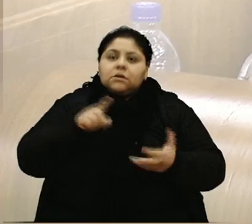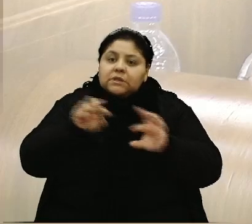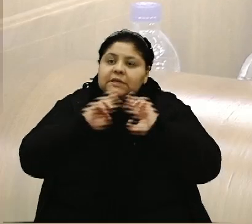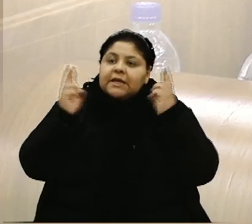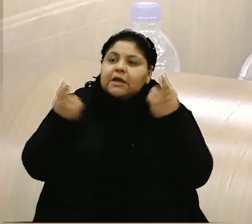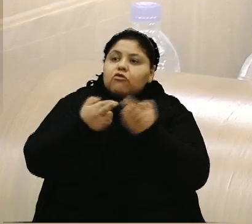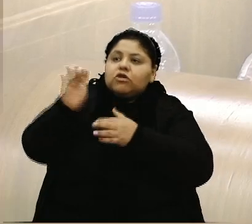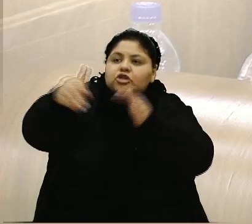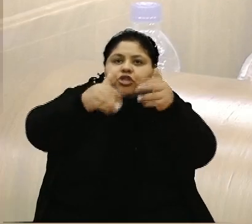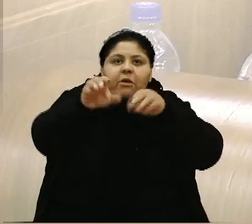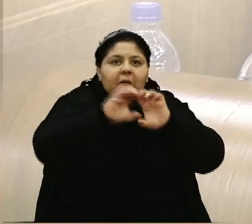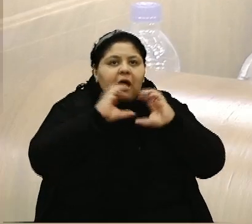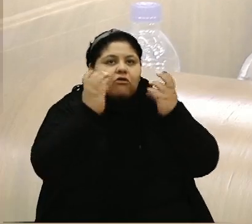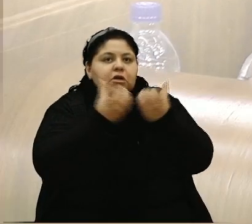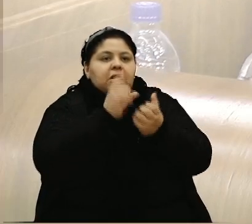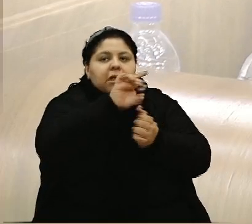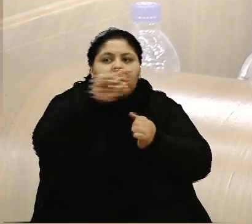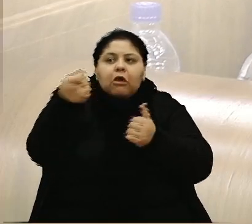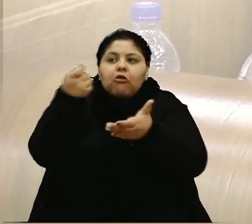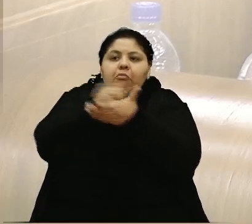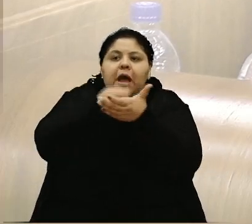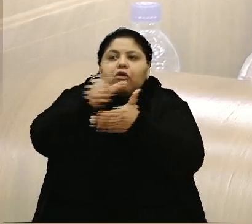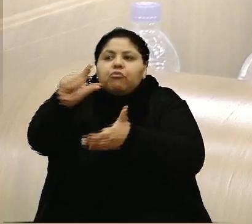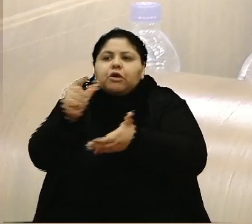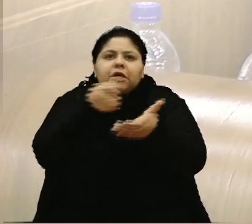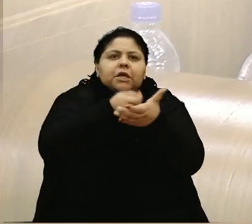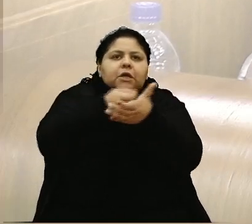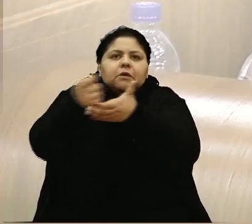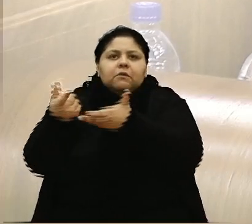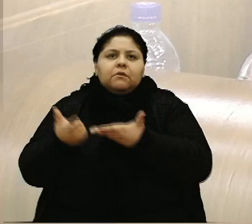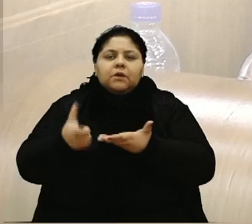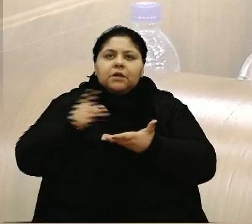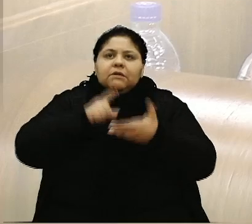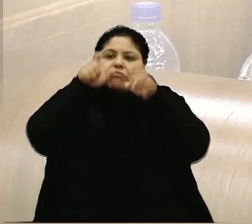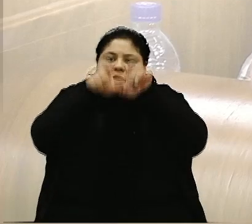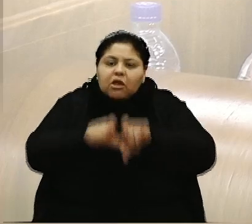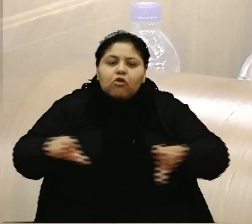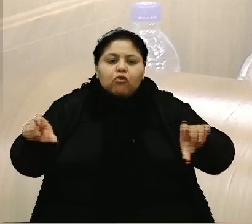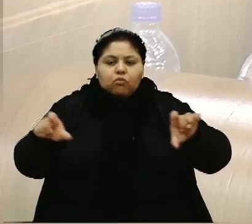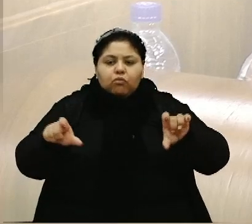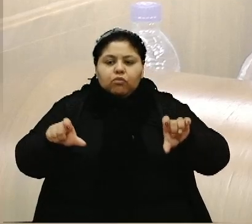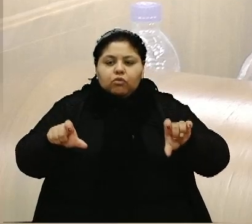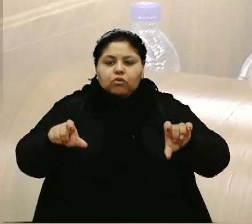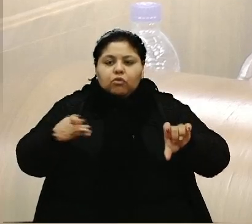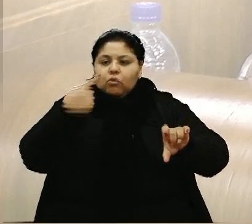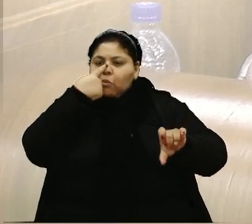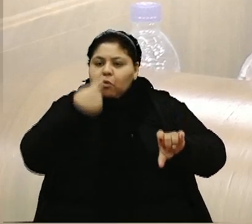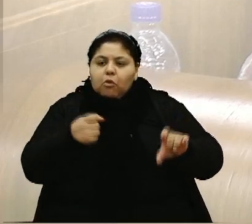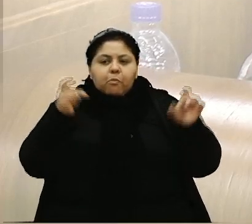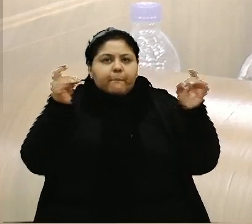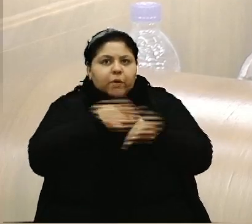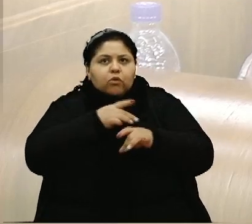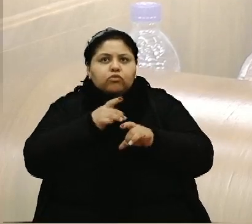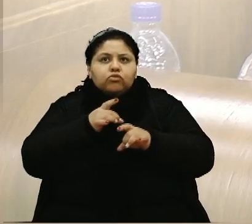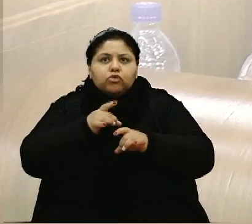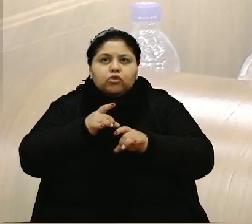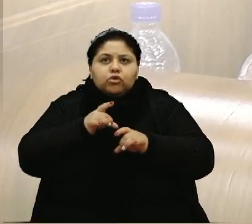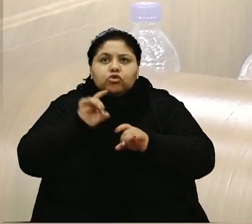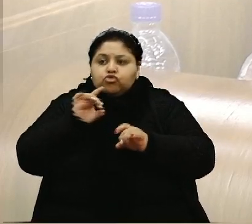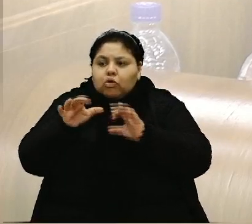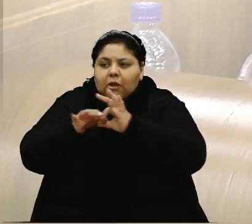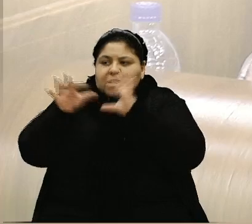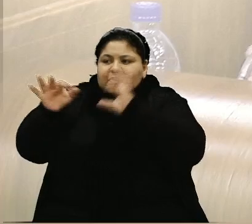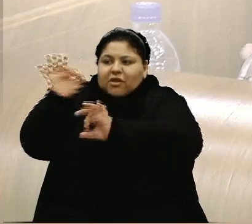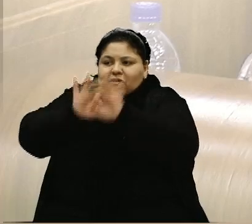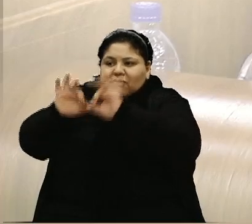comunidade, olha, cada um paga a sua parte, nós vamos... tem muito esgoto já pronto ali, é só desentupir, organizar e começar